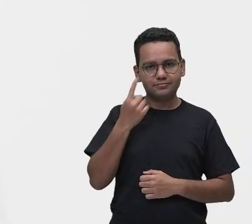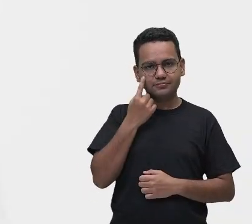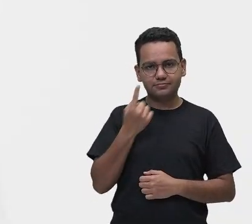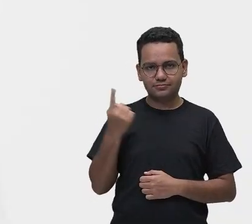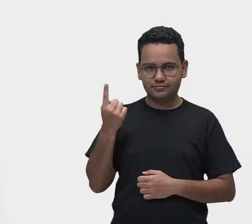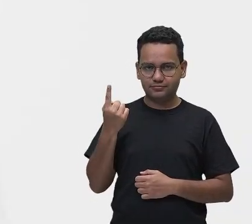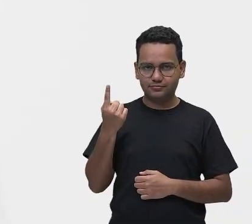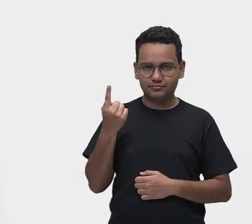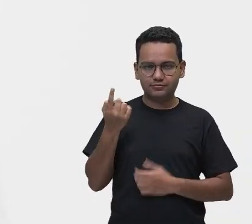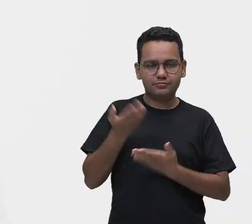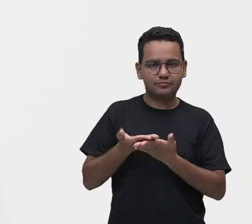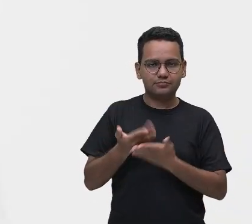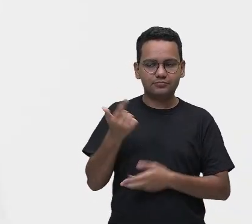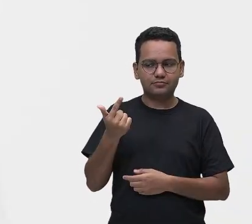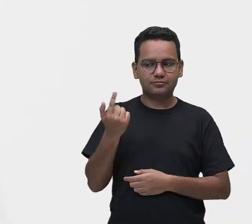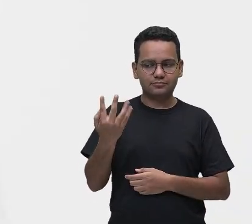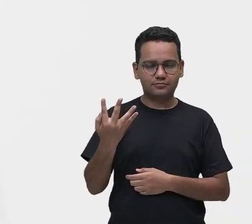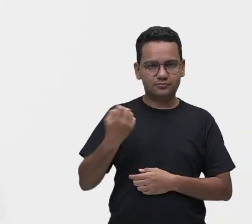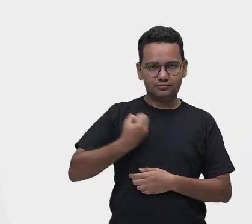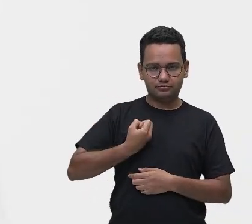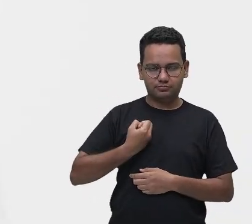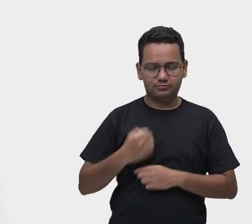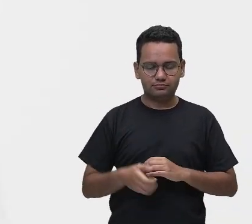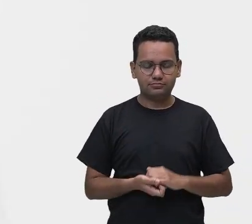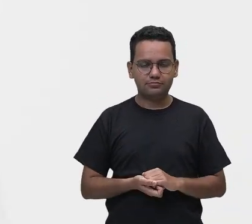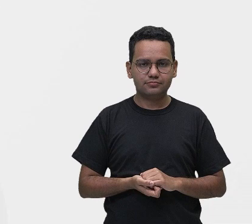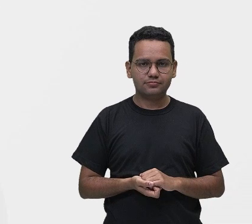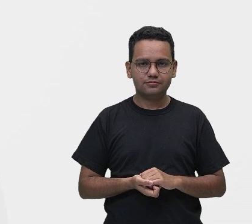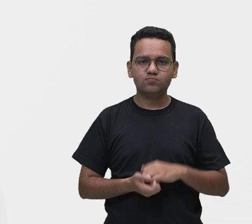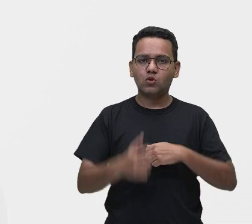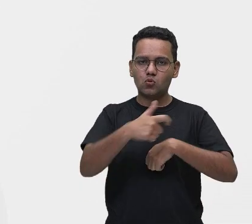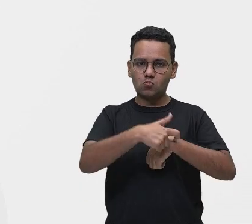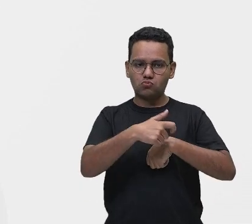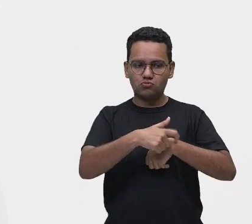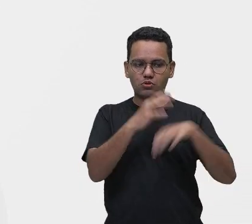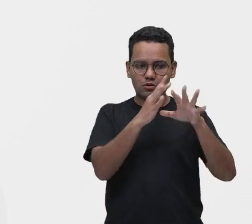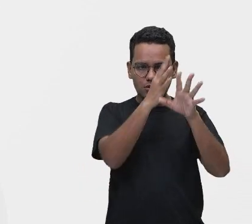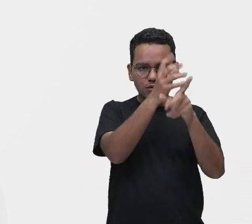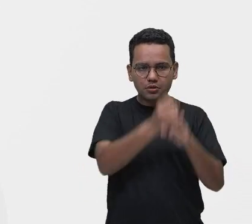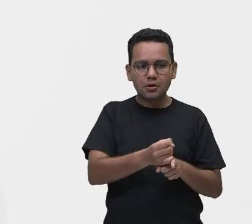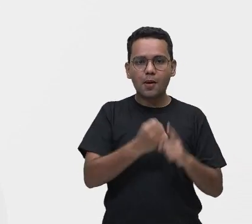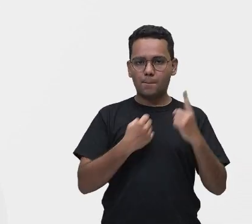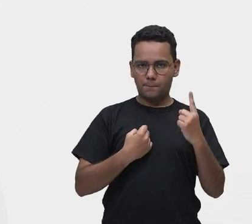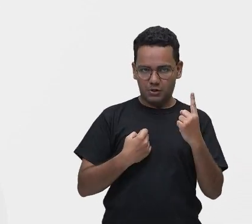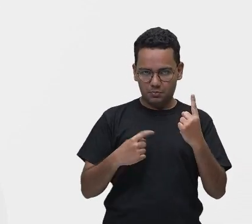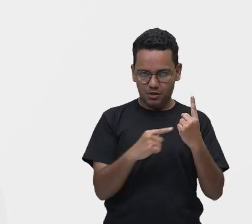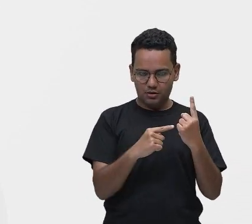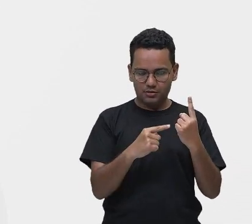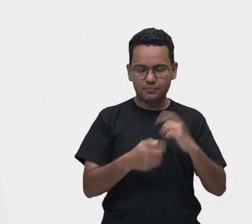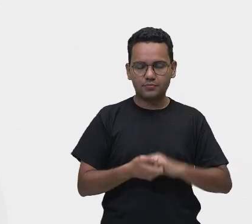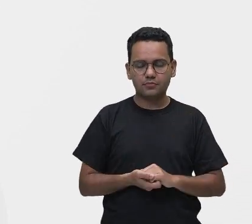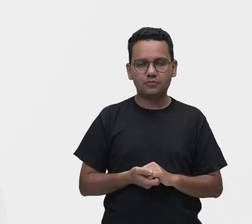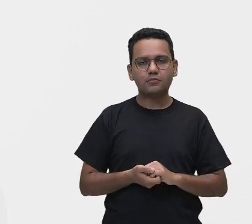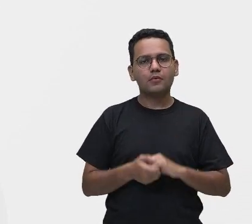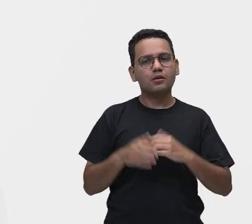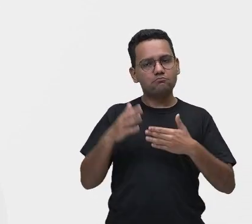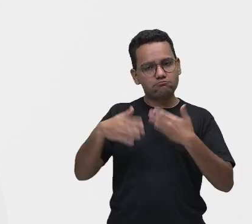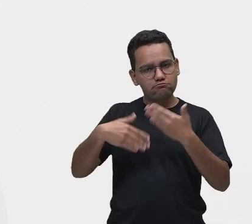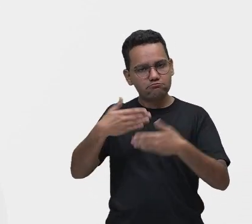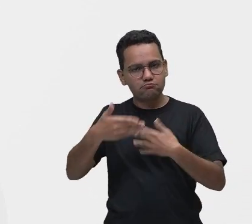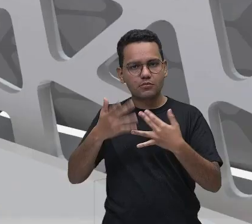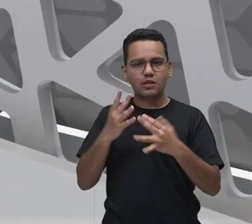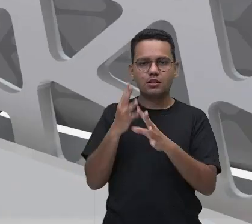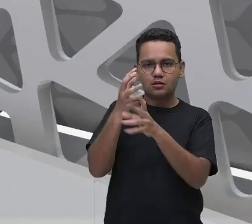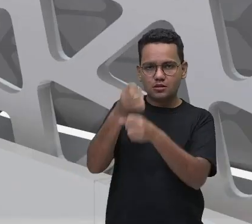aula 24. Nesse momento, nós teremos aí a nossa primeira revisão, tá? E, posteriormente, aí a